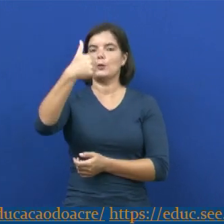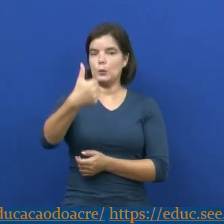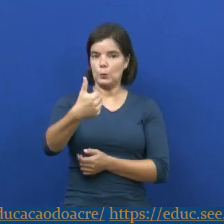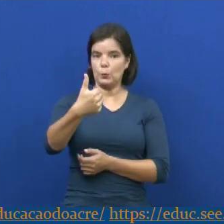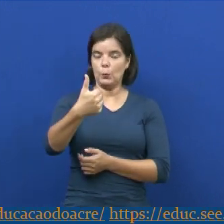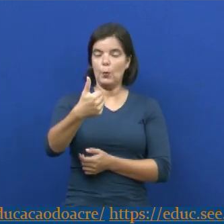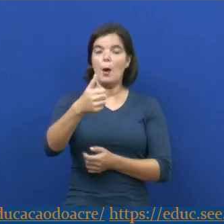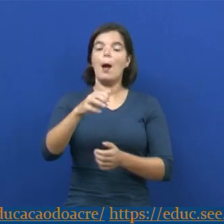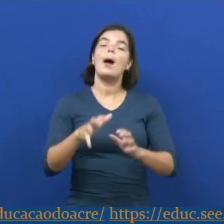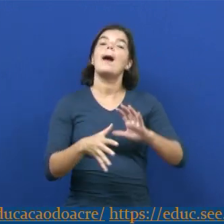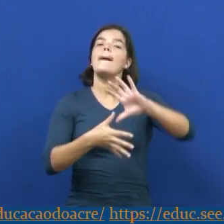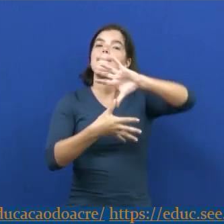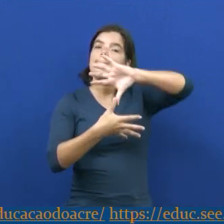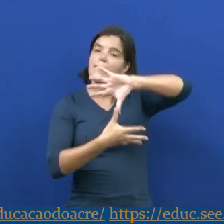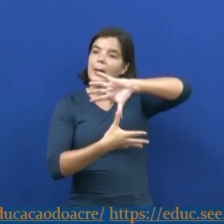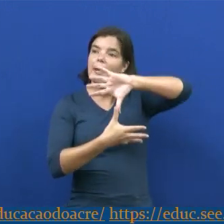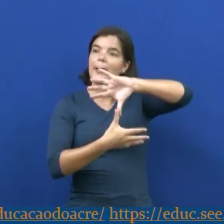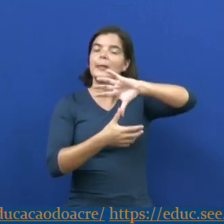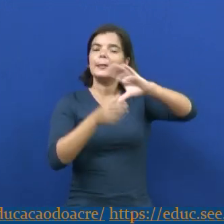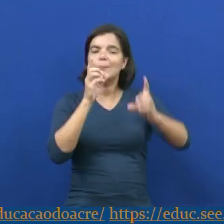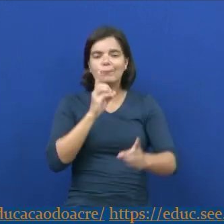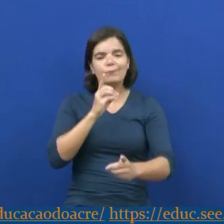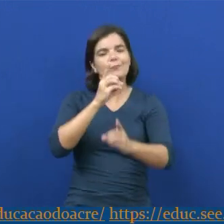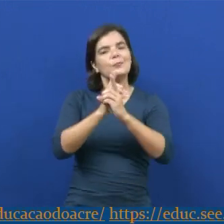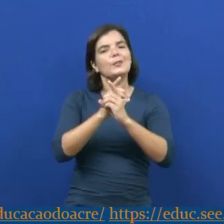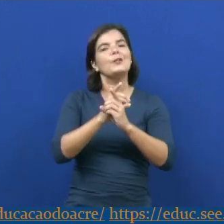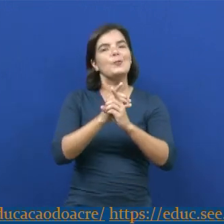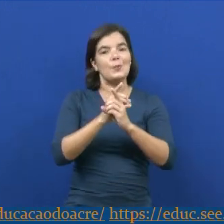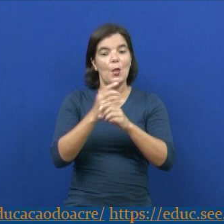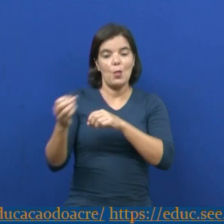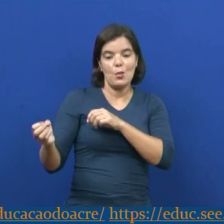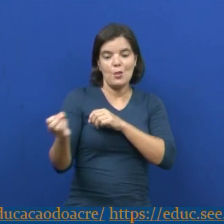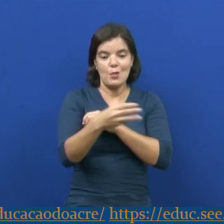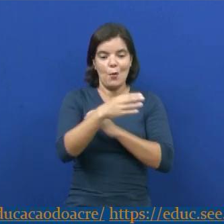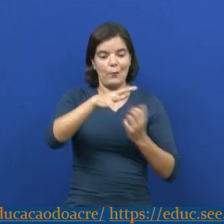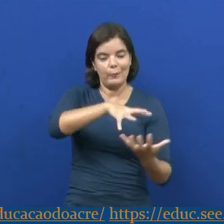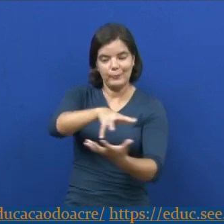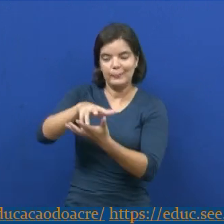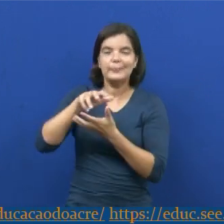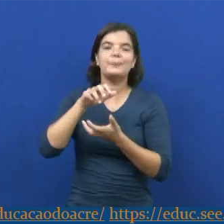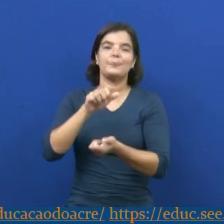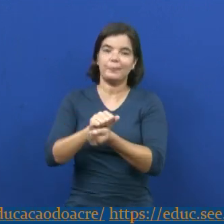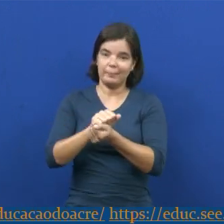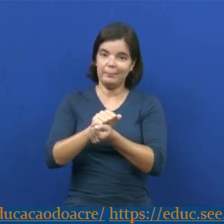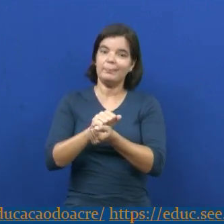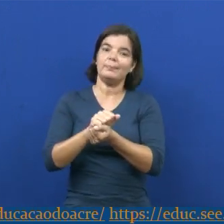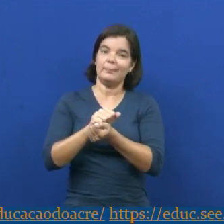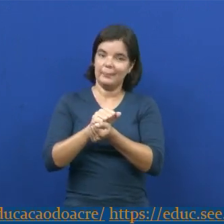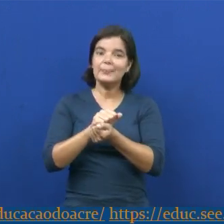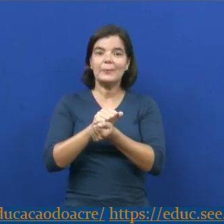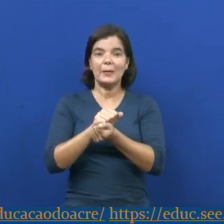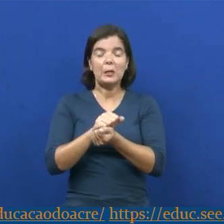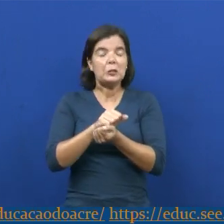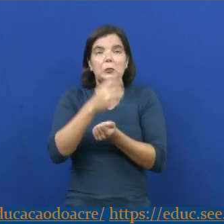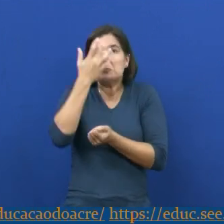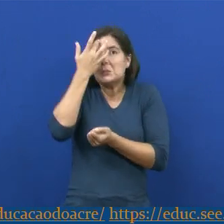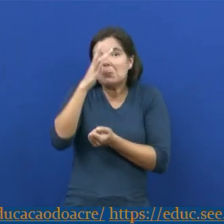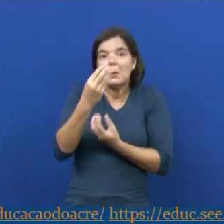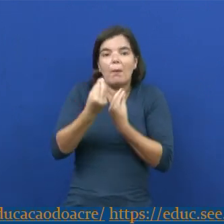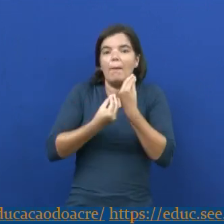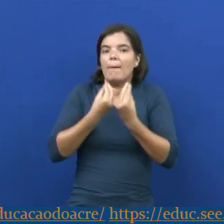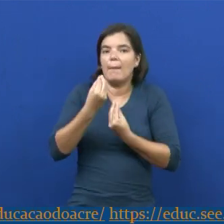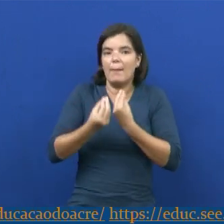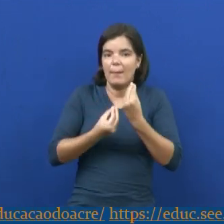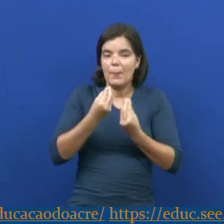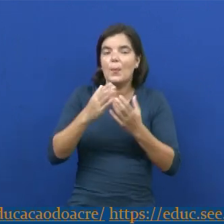Vespúcio descobriu de fato que esse continente era o Novo Mundo, né? Que até então eles não tinham ideia